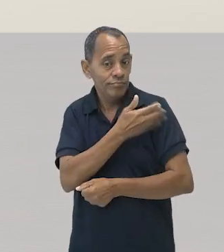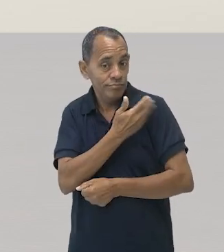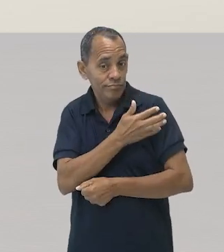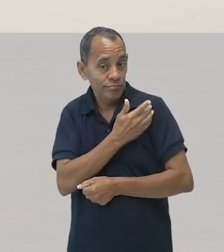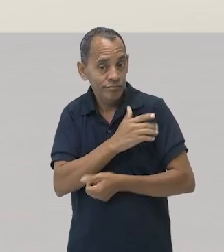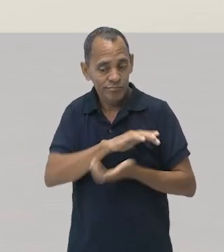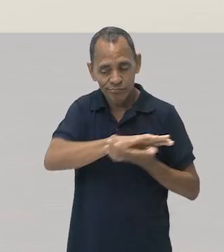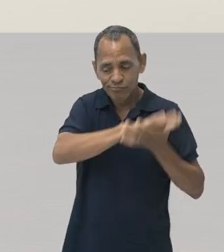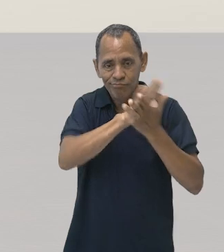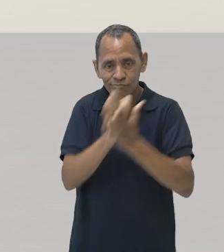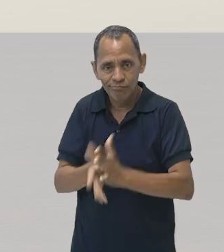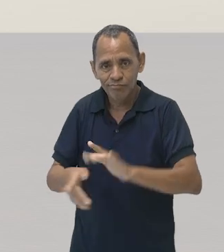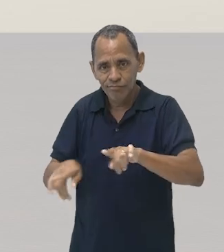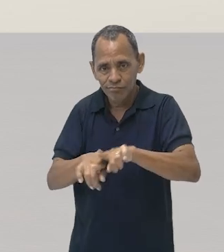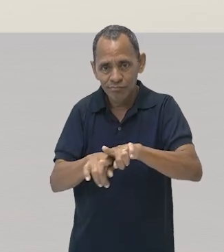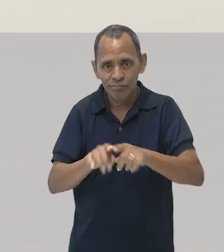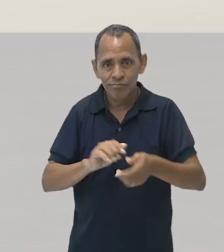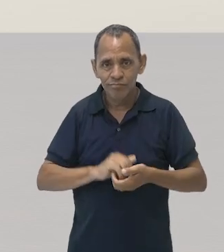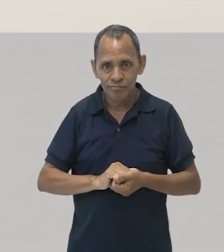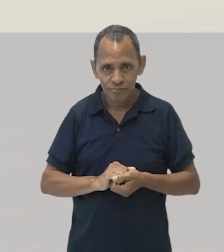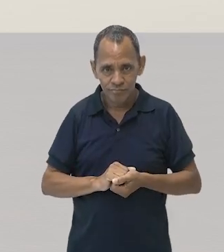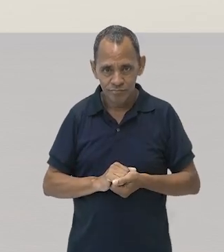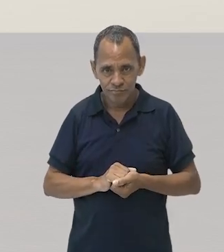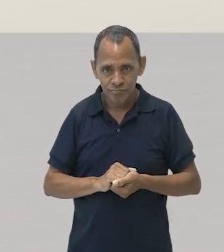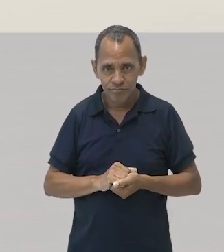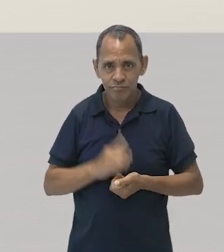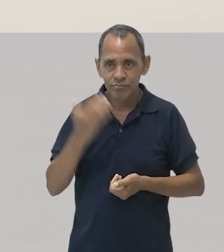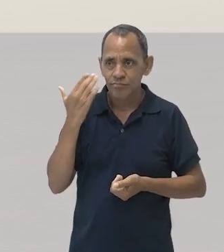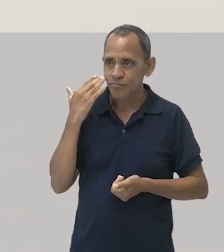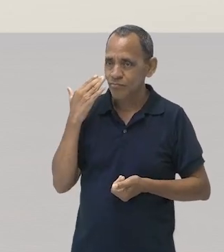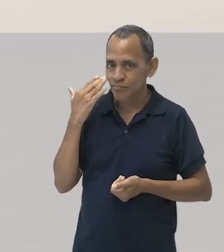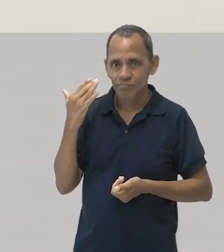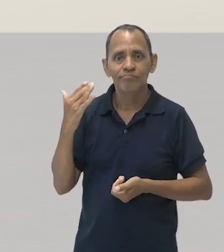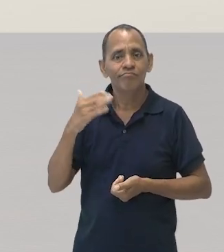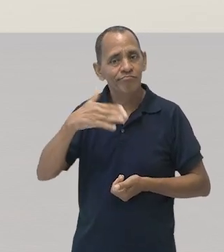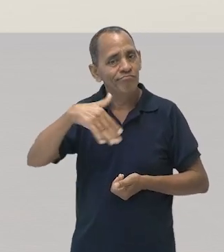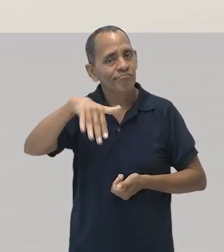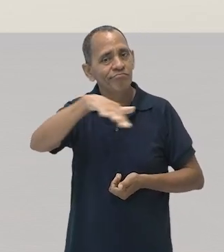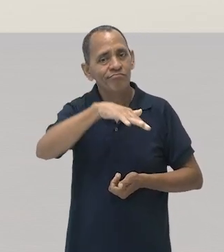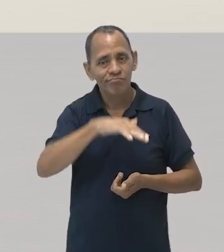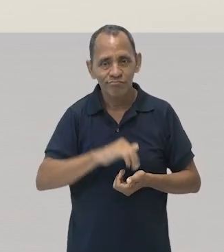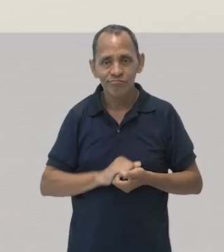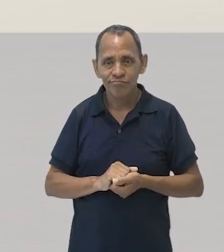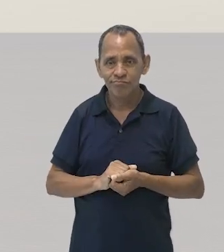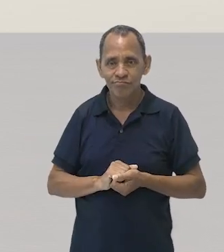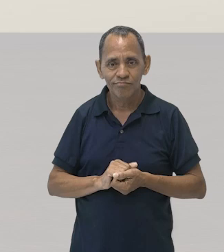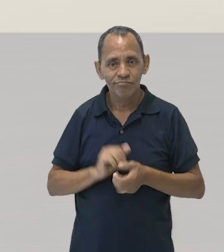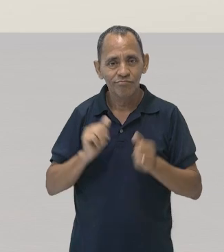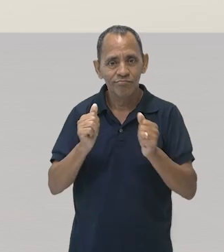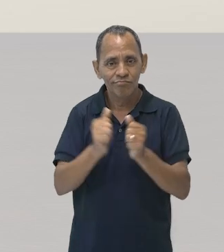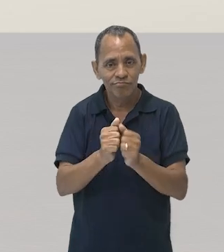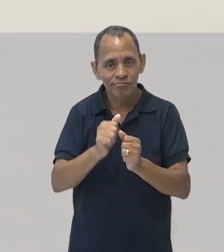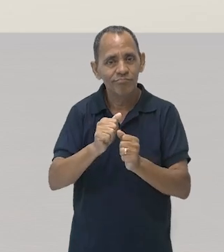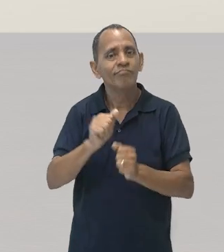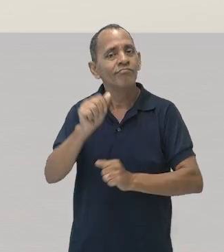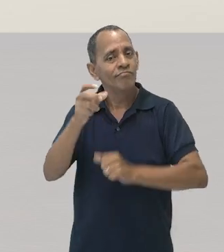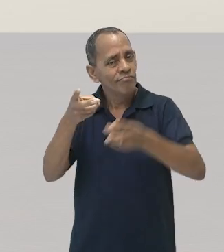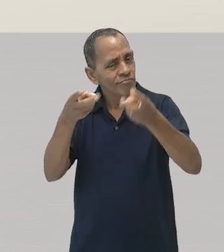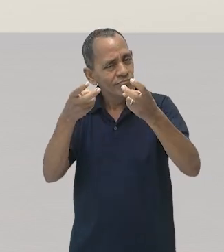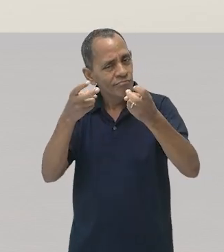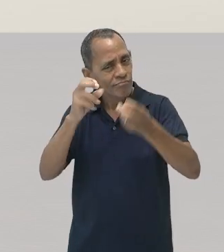Mas antes disso, eu quero que vocês observem aqui o nosso espaço, observem as imagens, todas